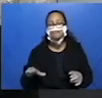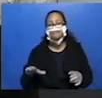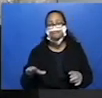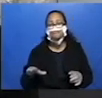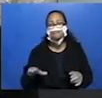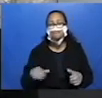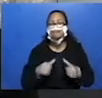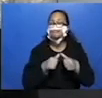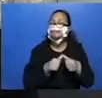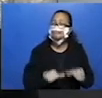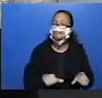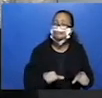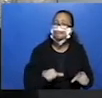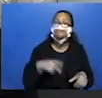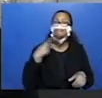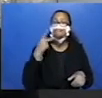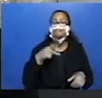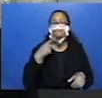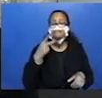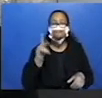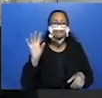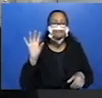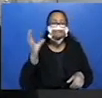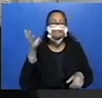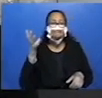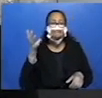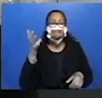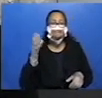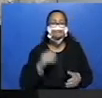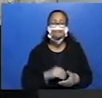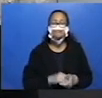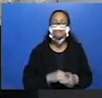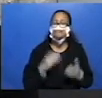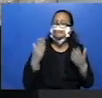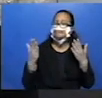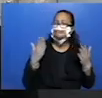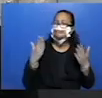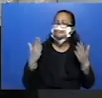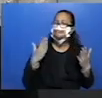está contando o que aconteceu com ele. Vamos comparar?